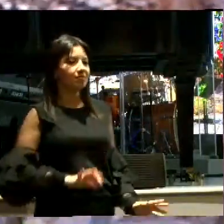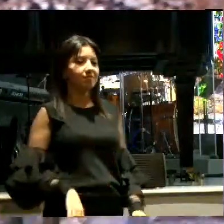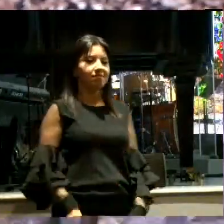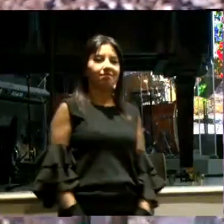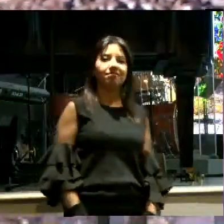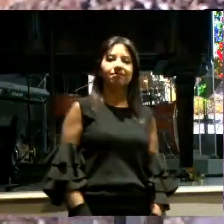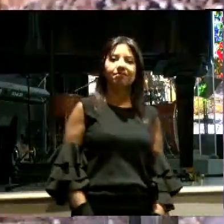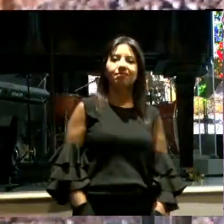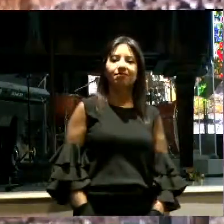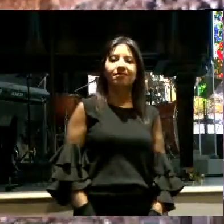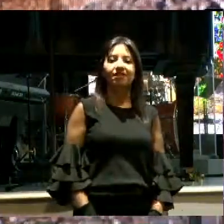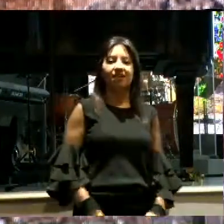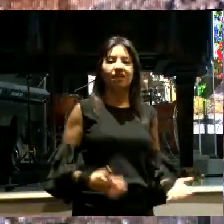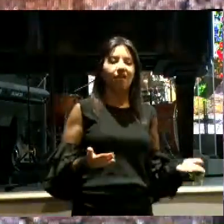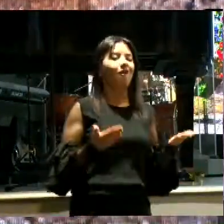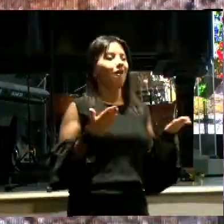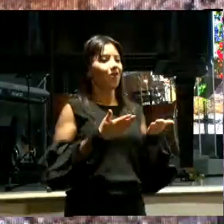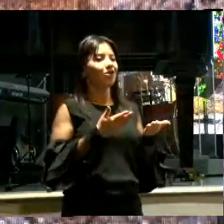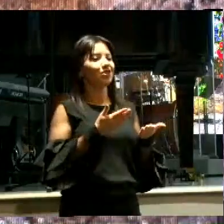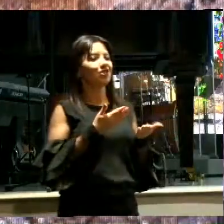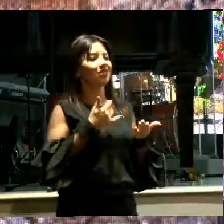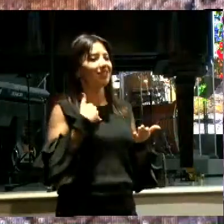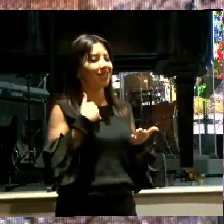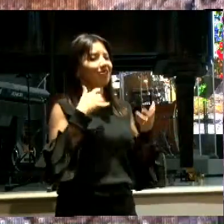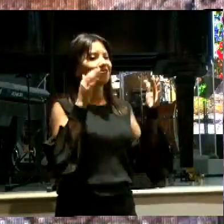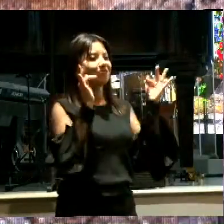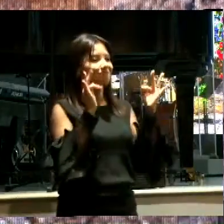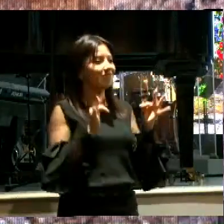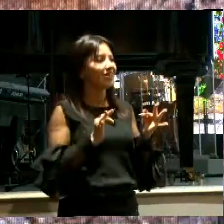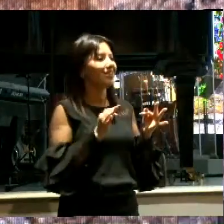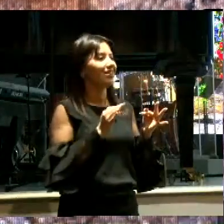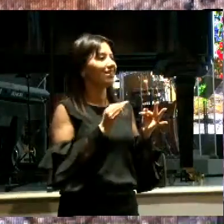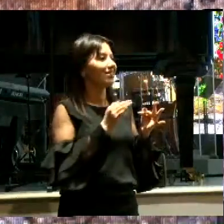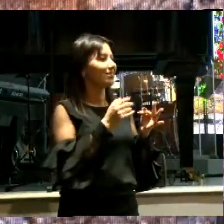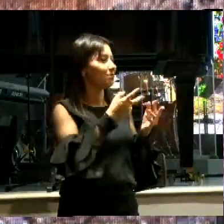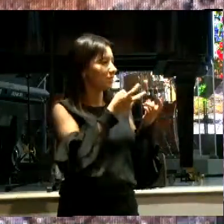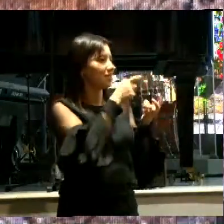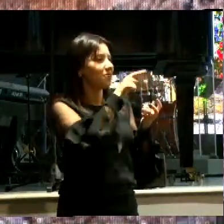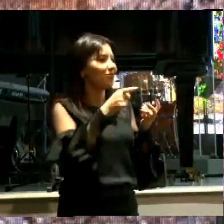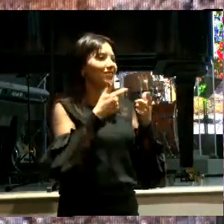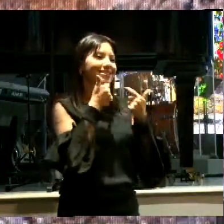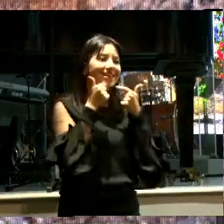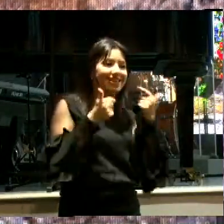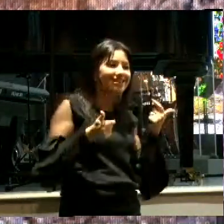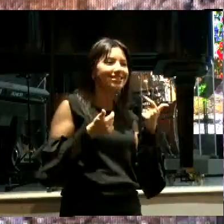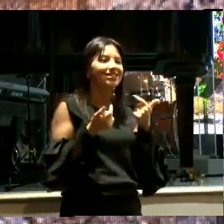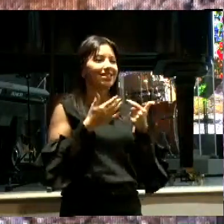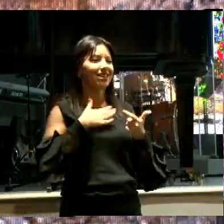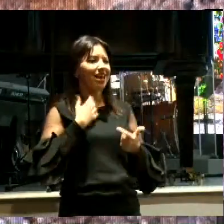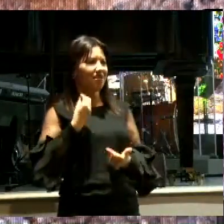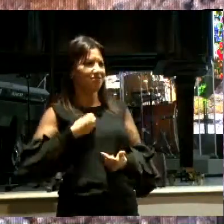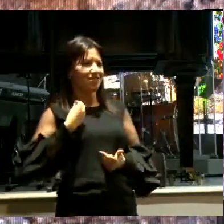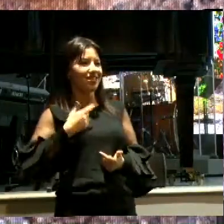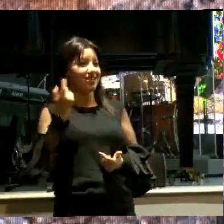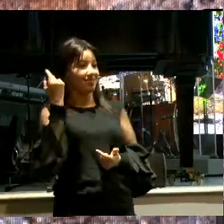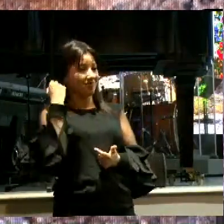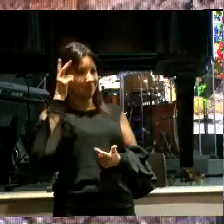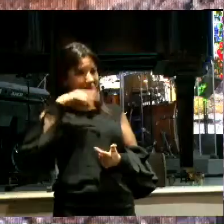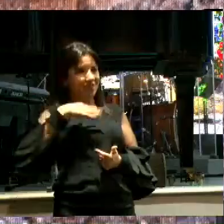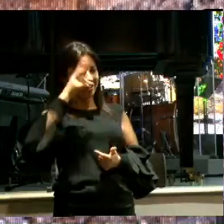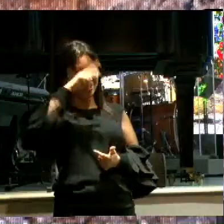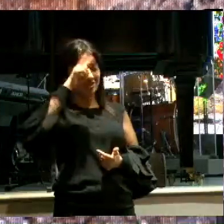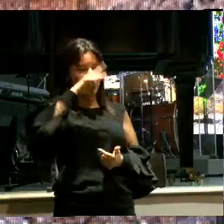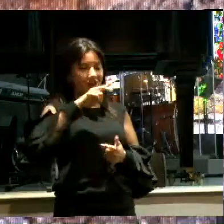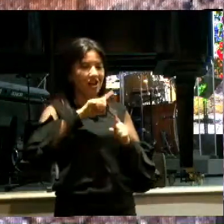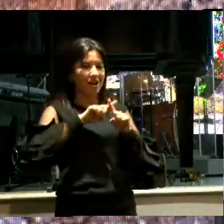dessa história estar arrancando sorrisos de você. Mas imagina se aquela mulher tivesse a mesma disposição com a qual